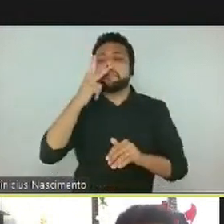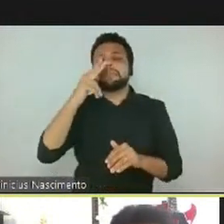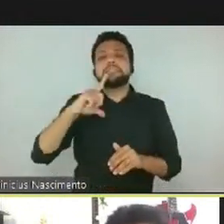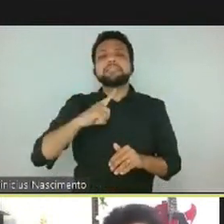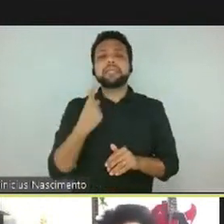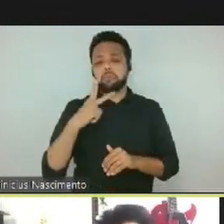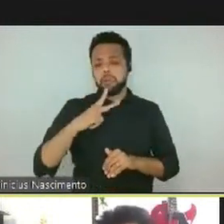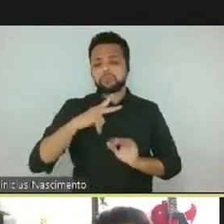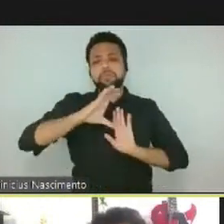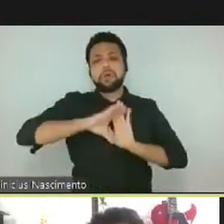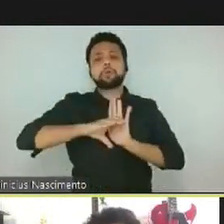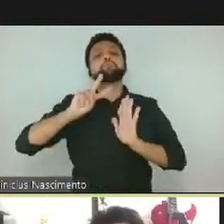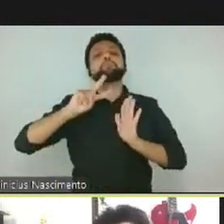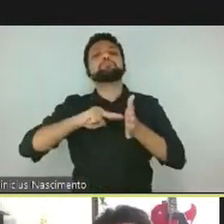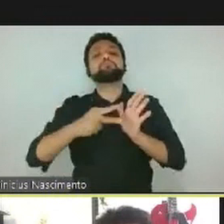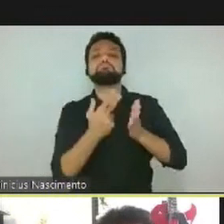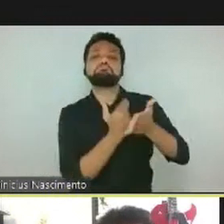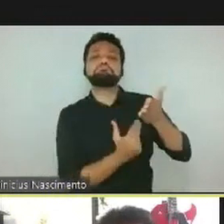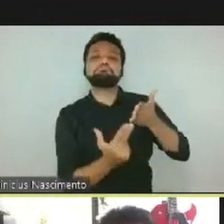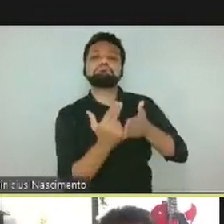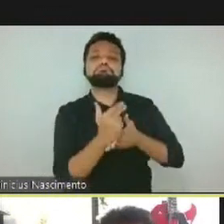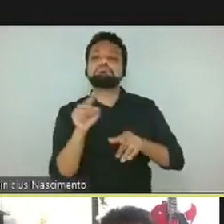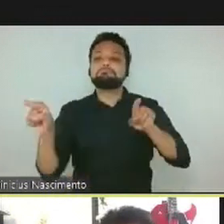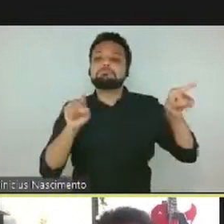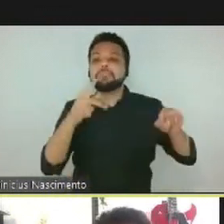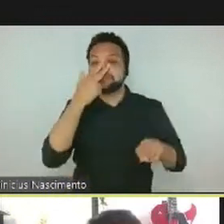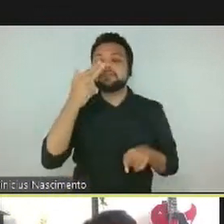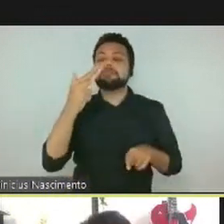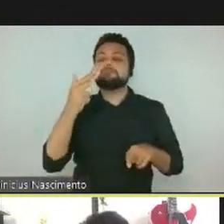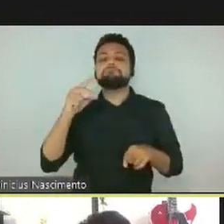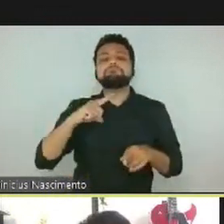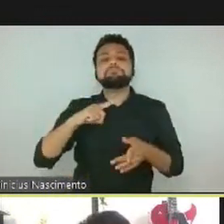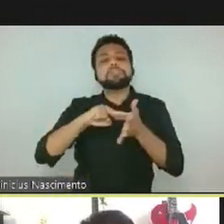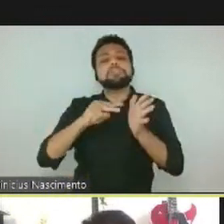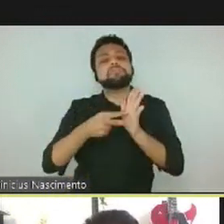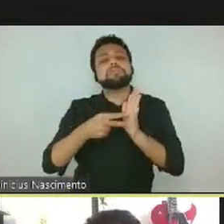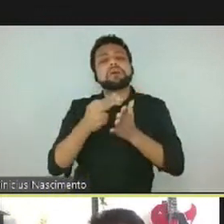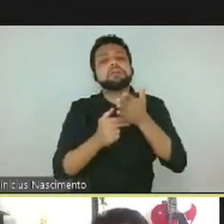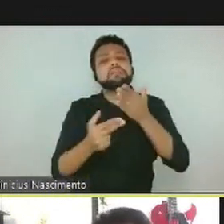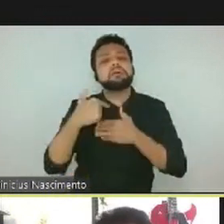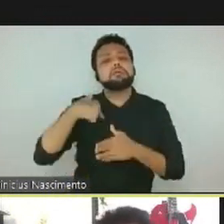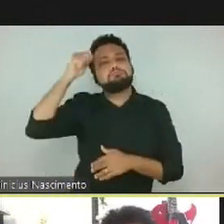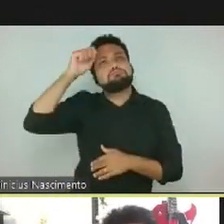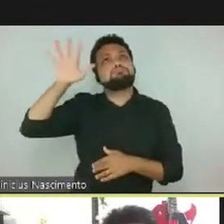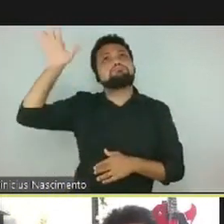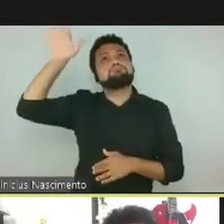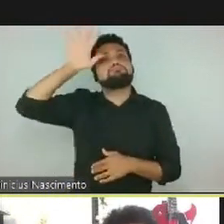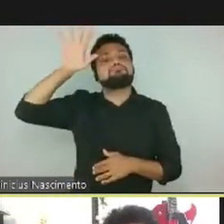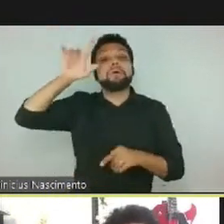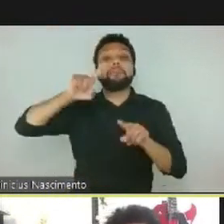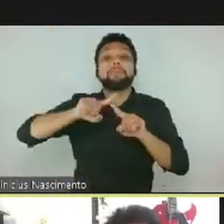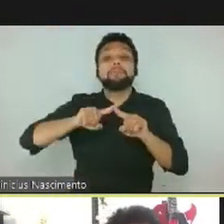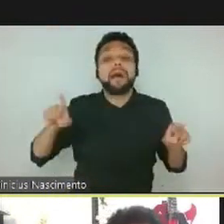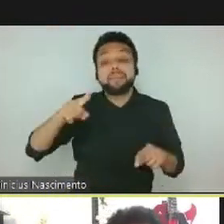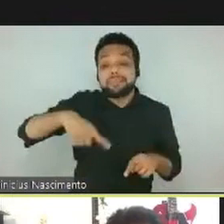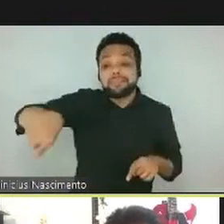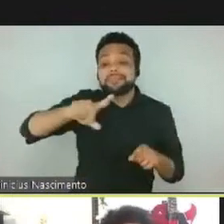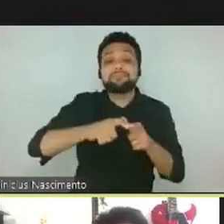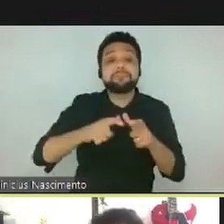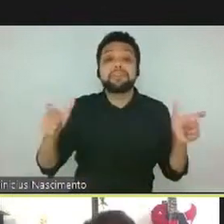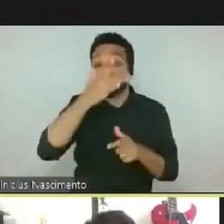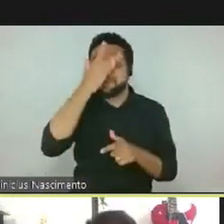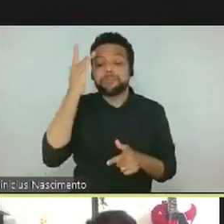pessoas constroem, né, um imaginário sobre isso. E não entendem, muitas vezes, que o desenho é uma